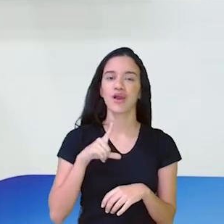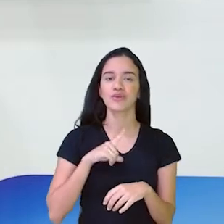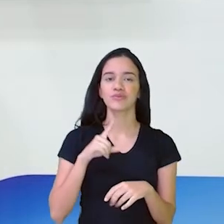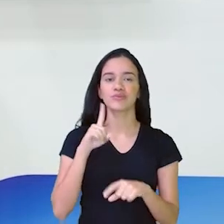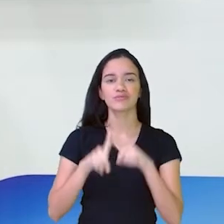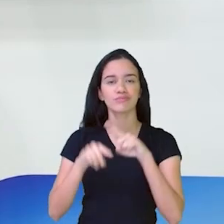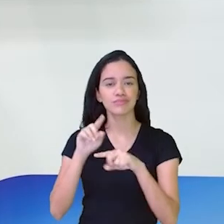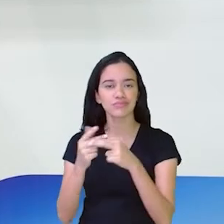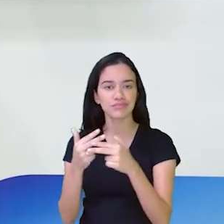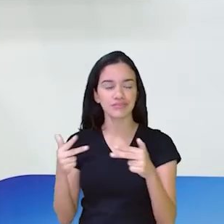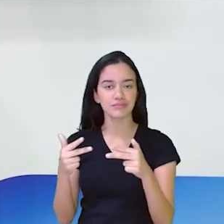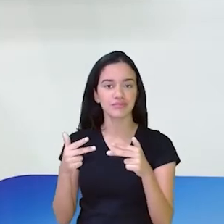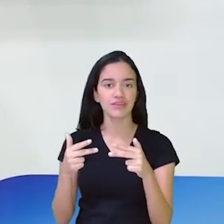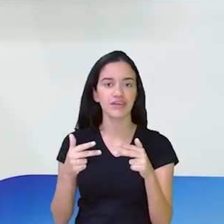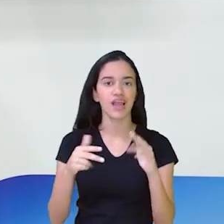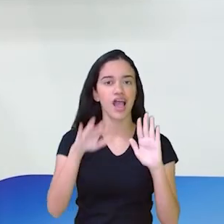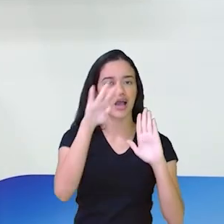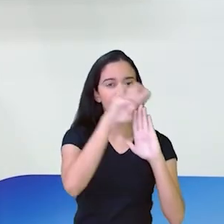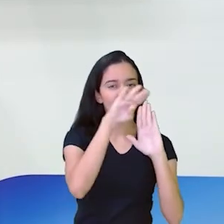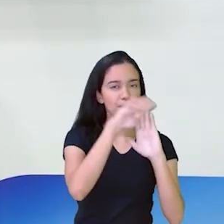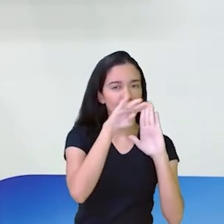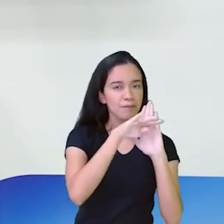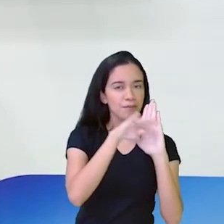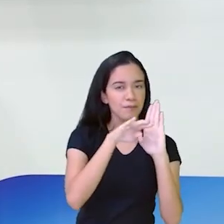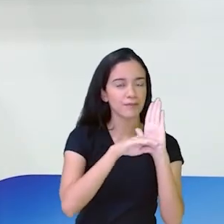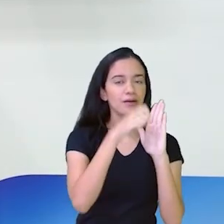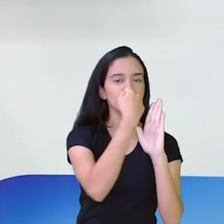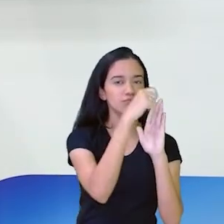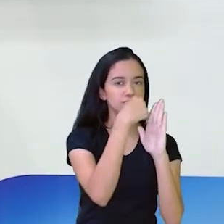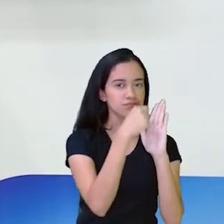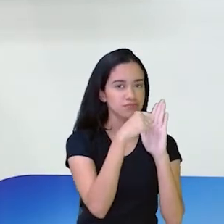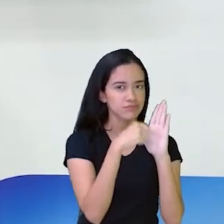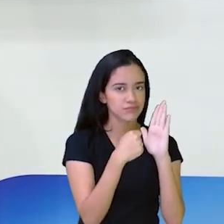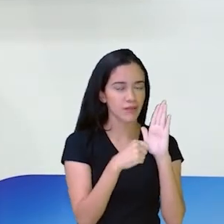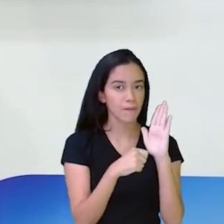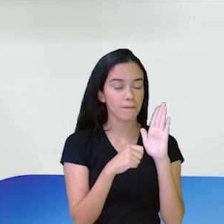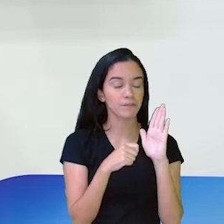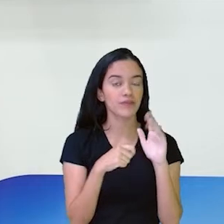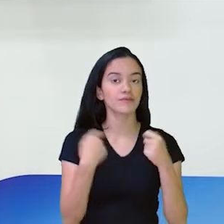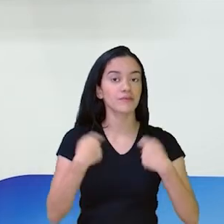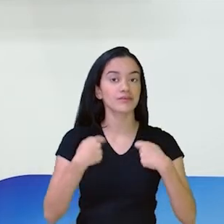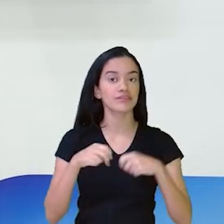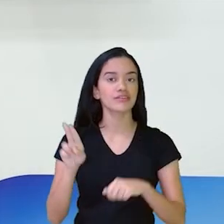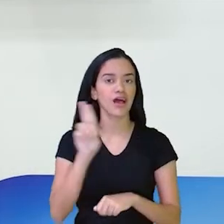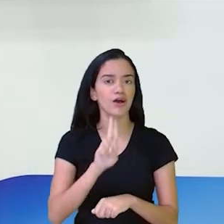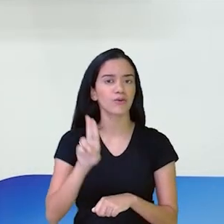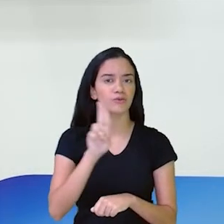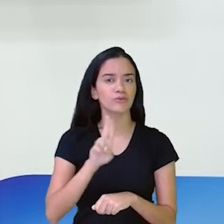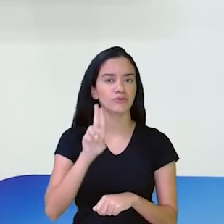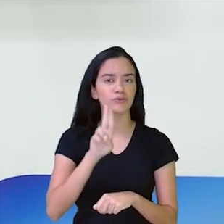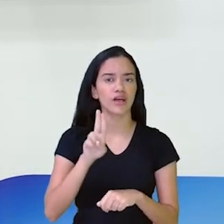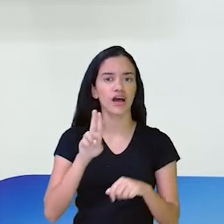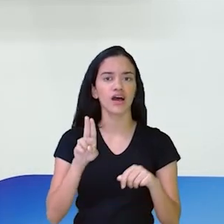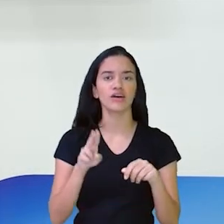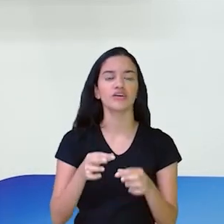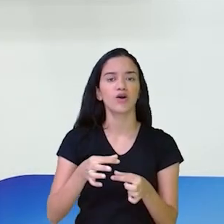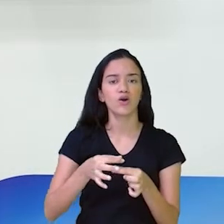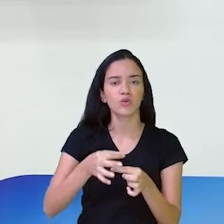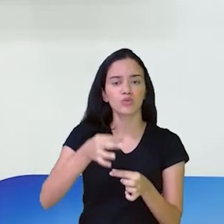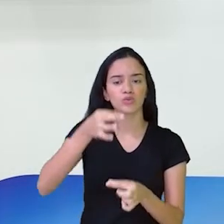isso. Anota aí os ingredientes que você vai precisar usar. A gente vai usar alguns canudos,